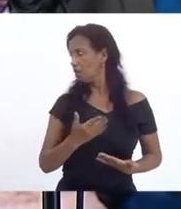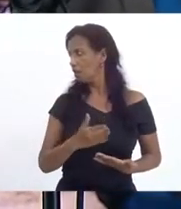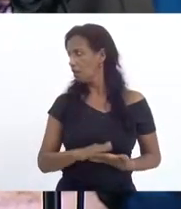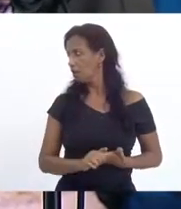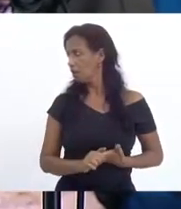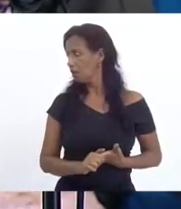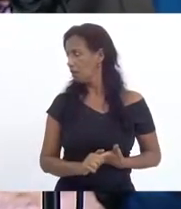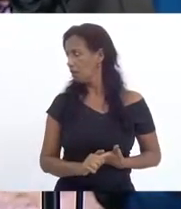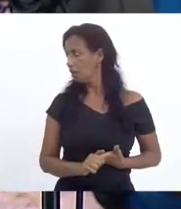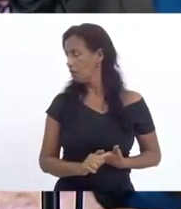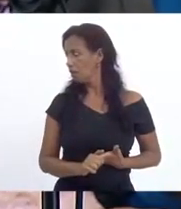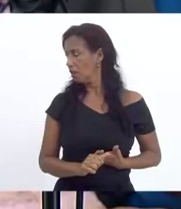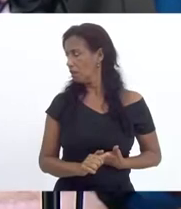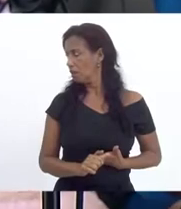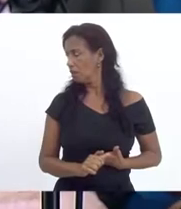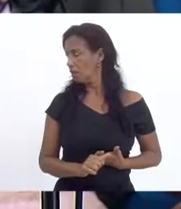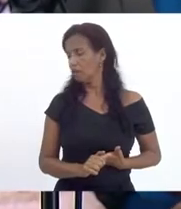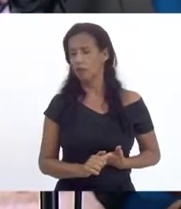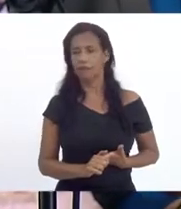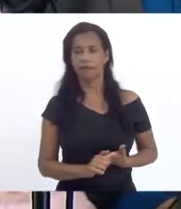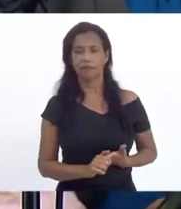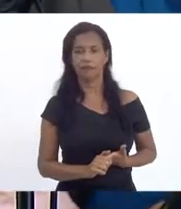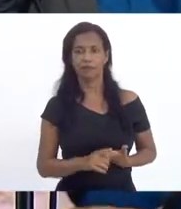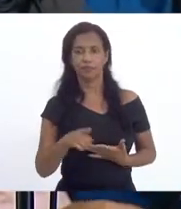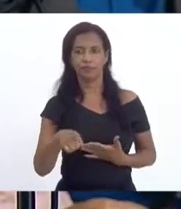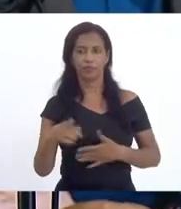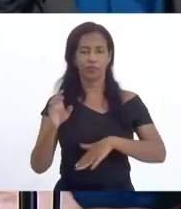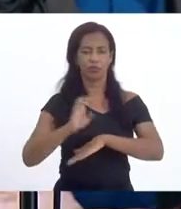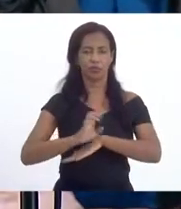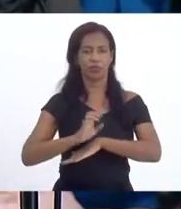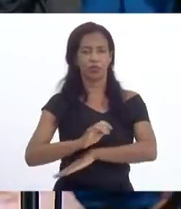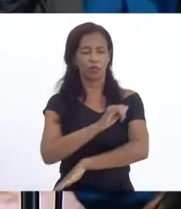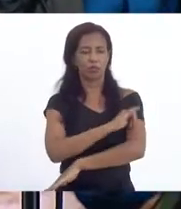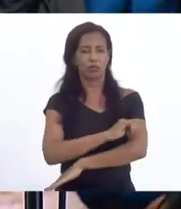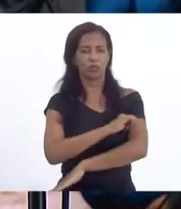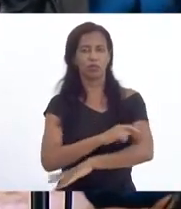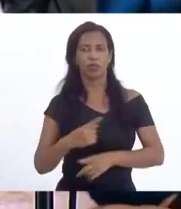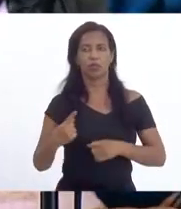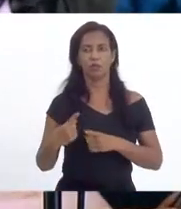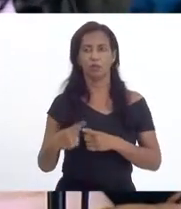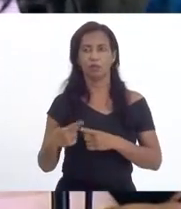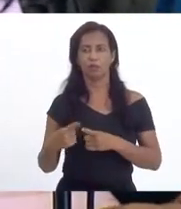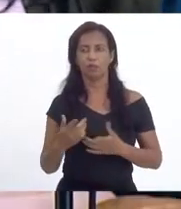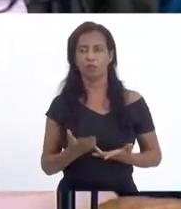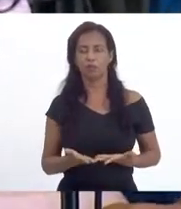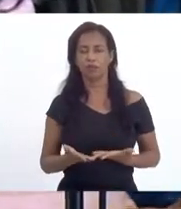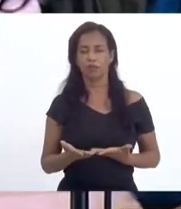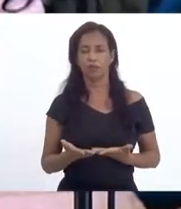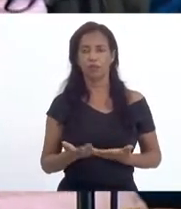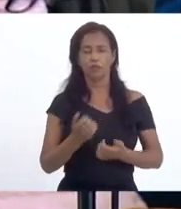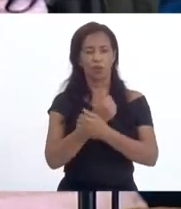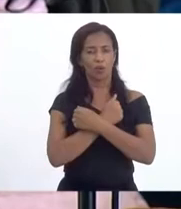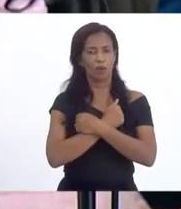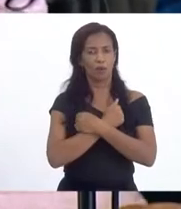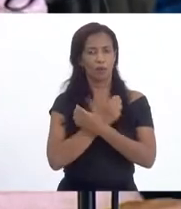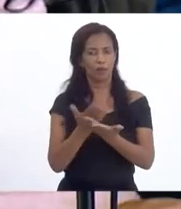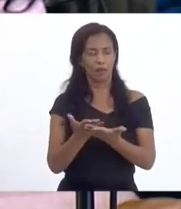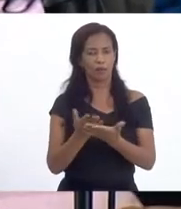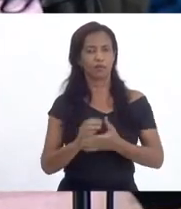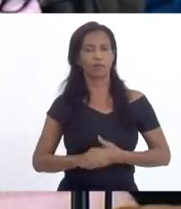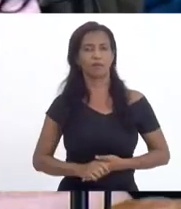sobre a criação do Fundo Soberano no Estado do Rio de Janeiro. E ele pediu que trouxesse um abraço dos